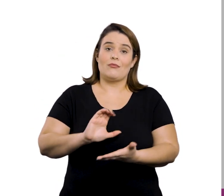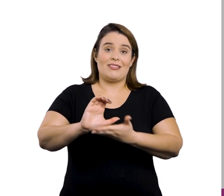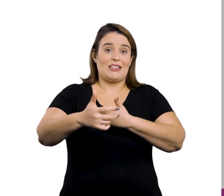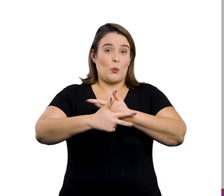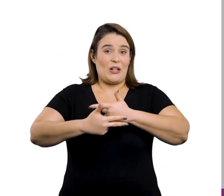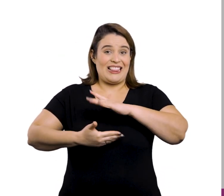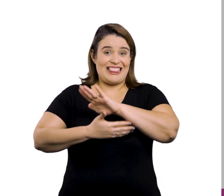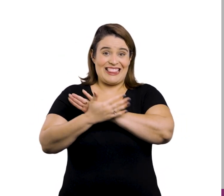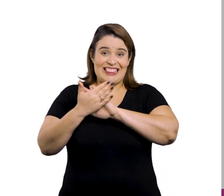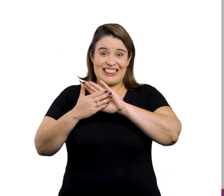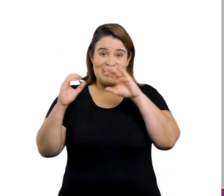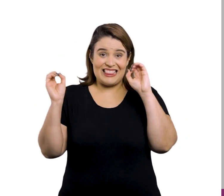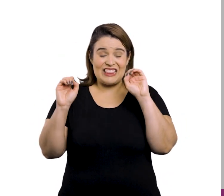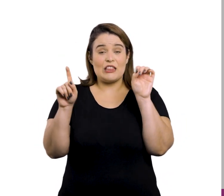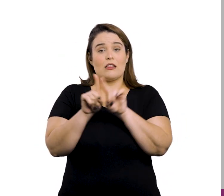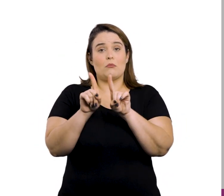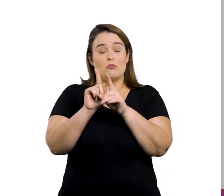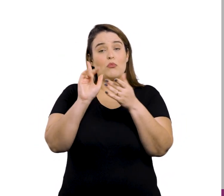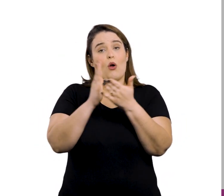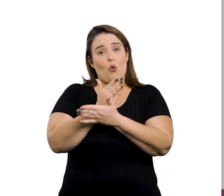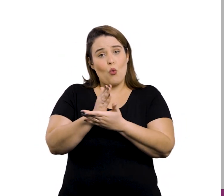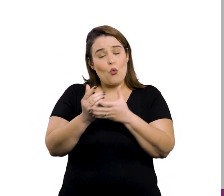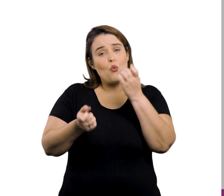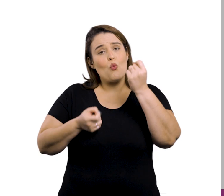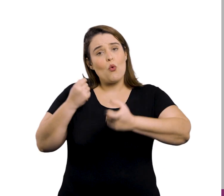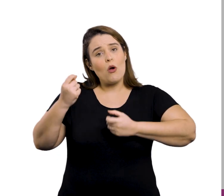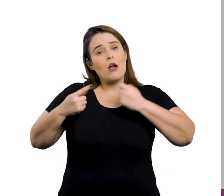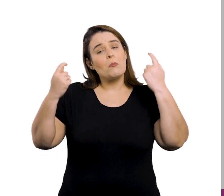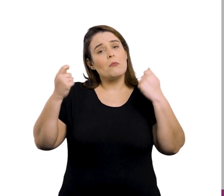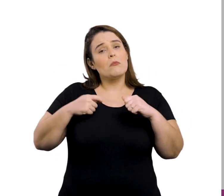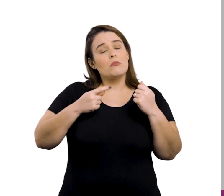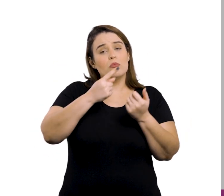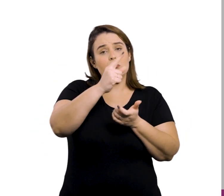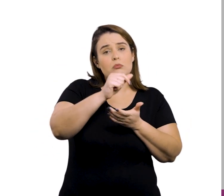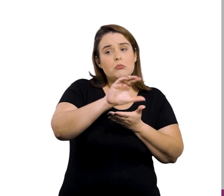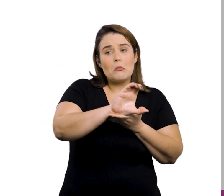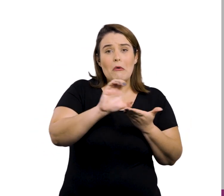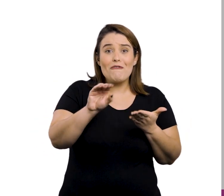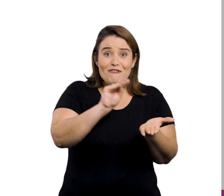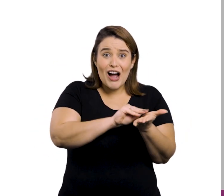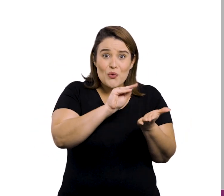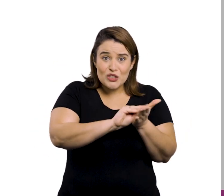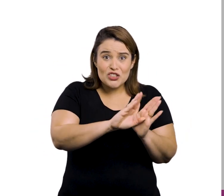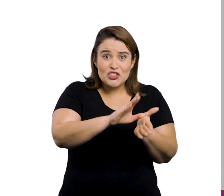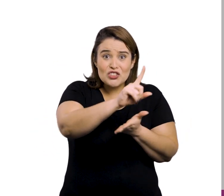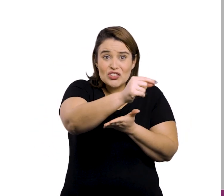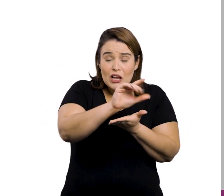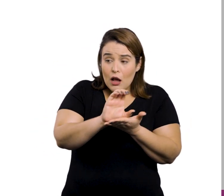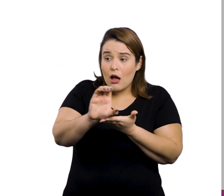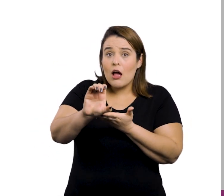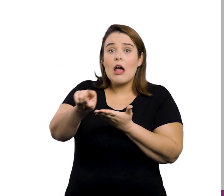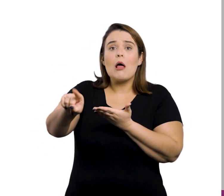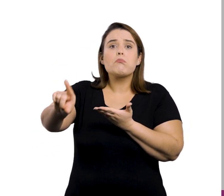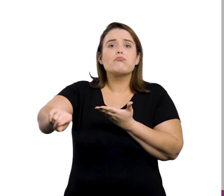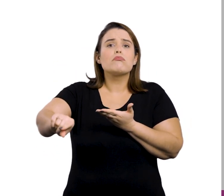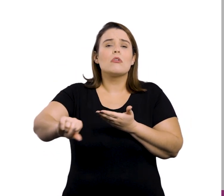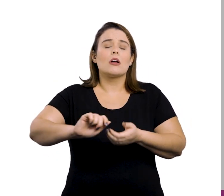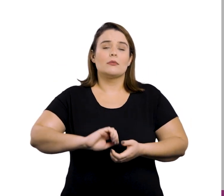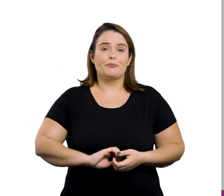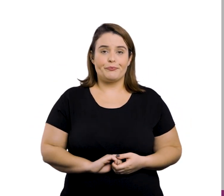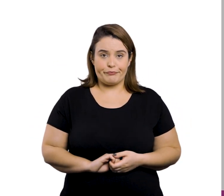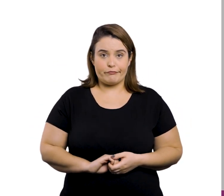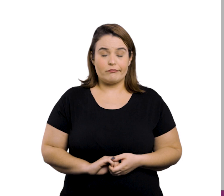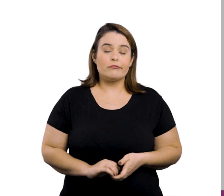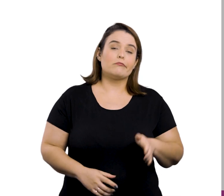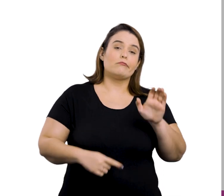de ganhar mais recursos, como alguns terão que repassar o dinheiro insuficiente que têm para aqueles que têm ainda